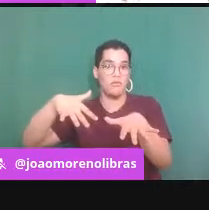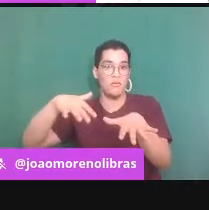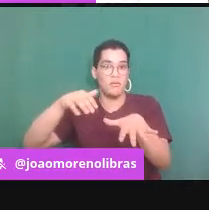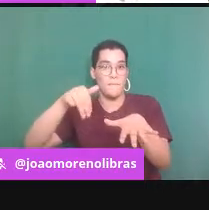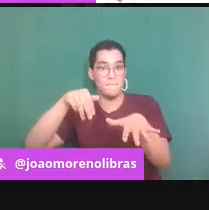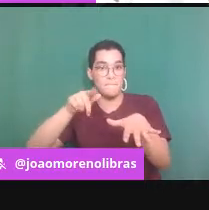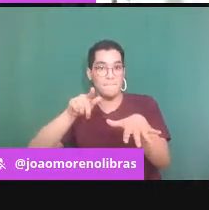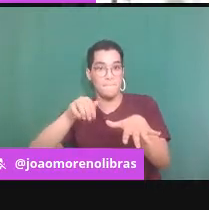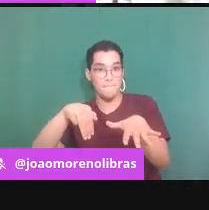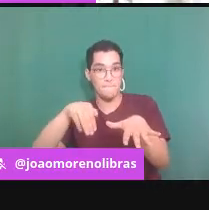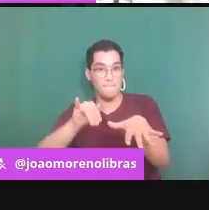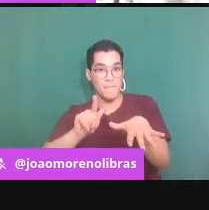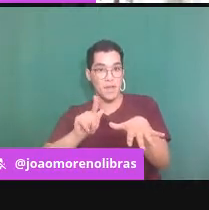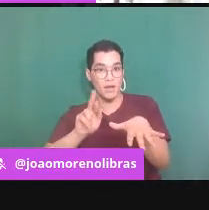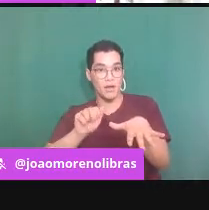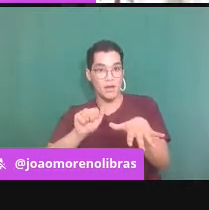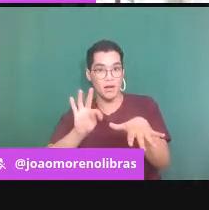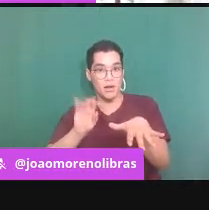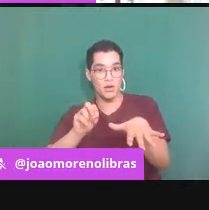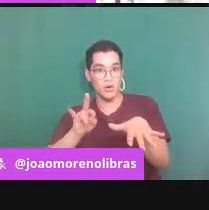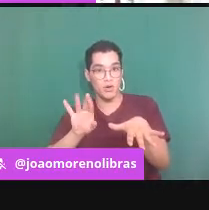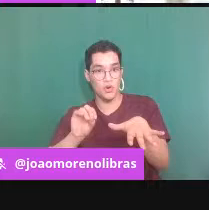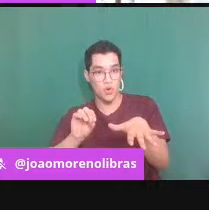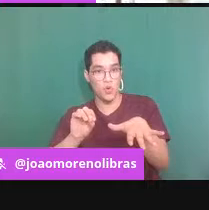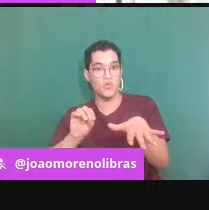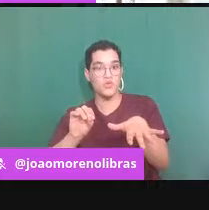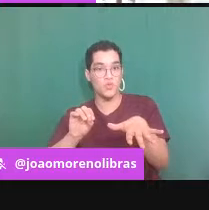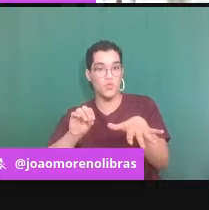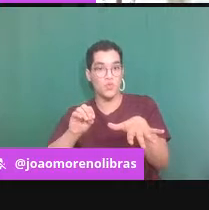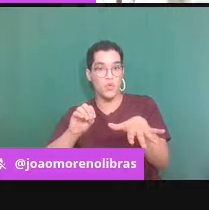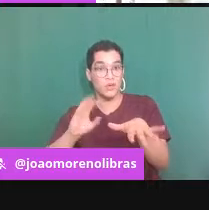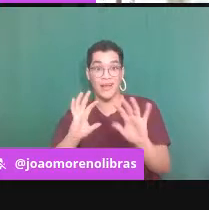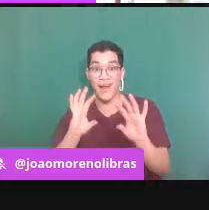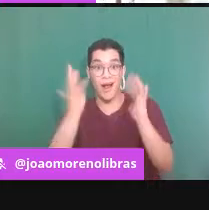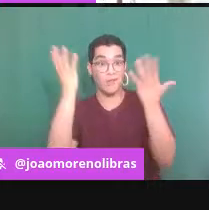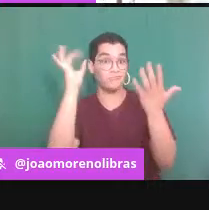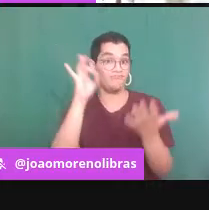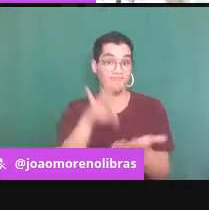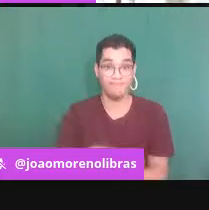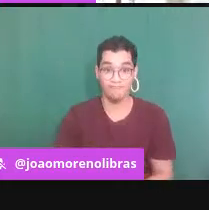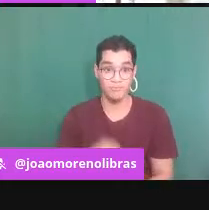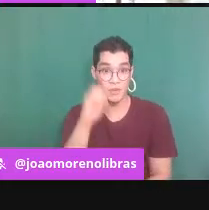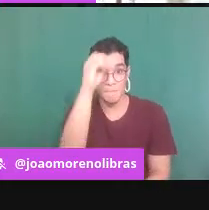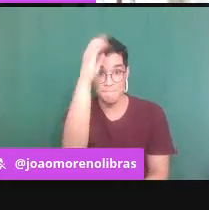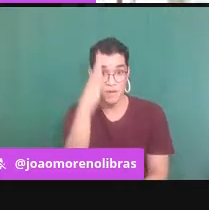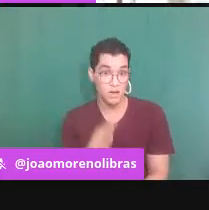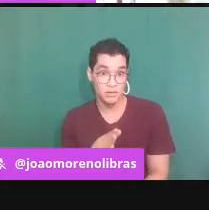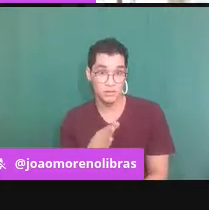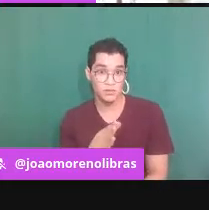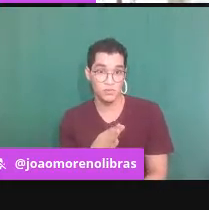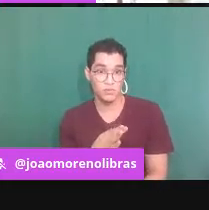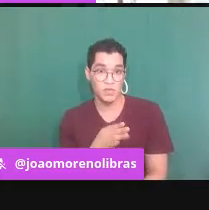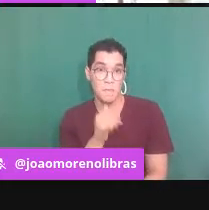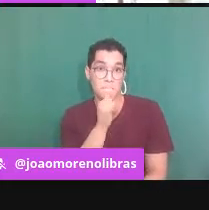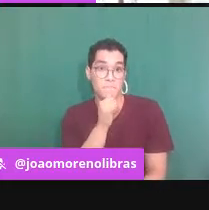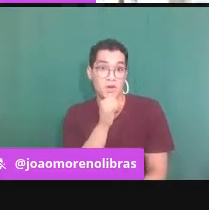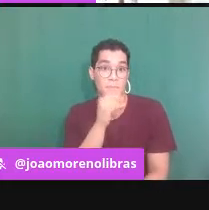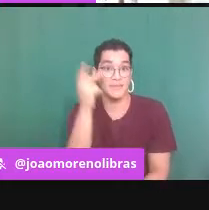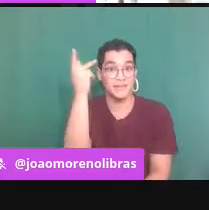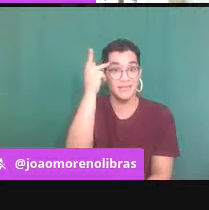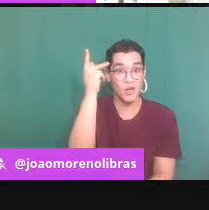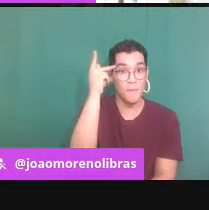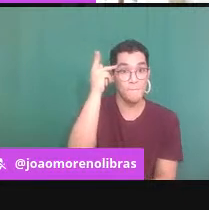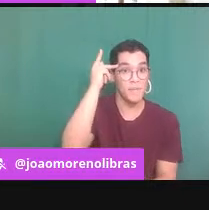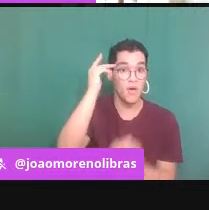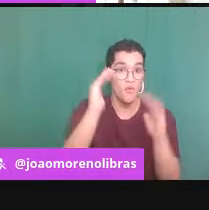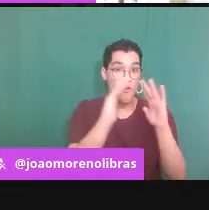cidade em que nós temos diferentes grupos chegando às escolas básicas. Grupos de